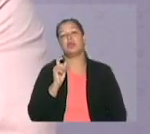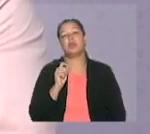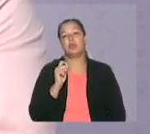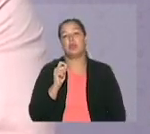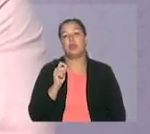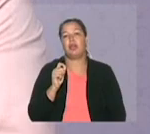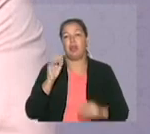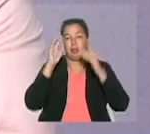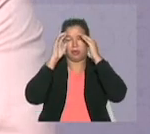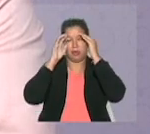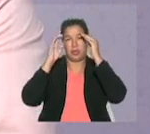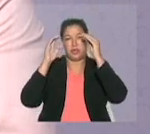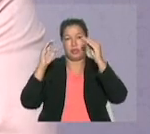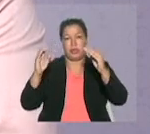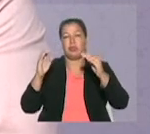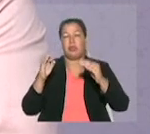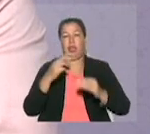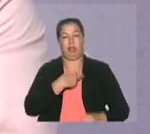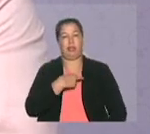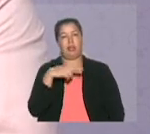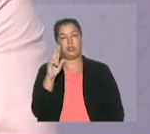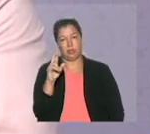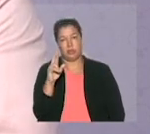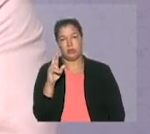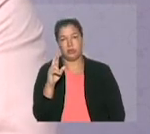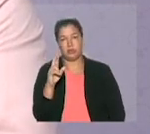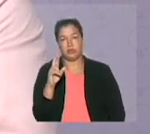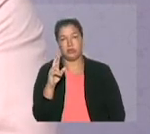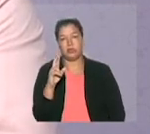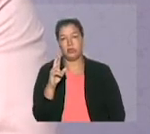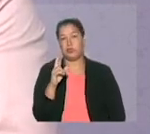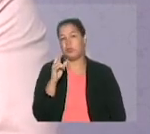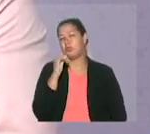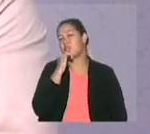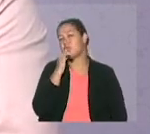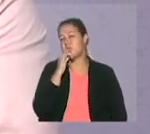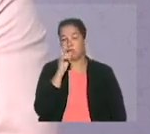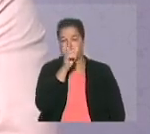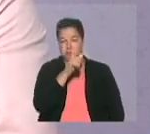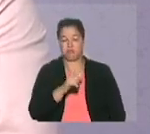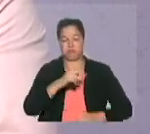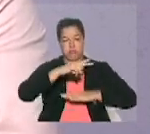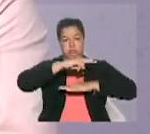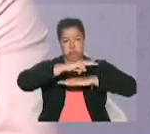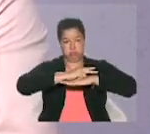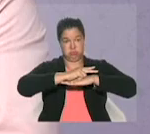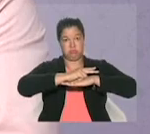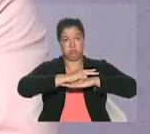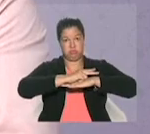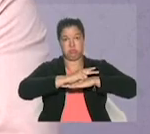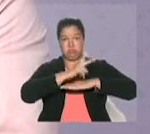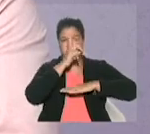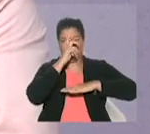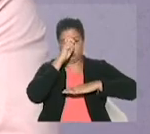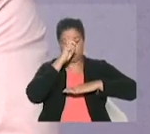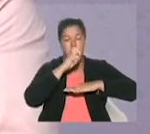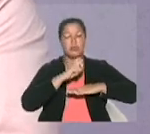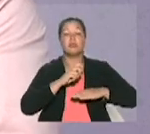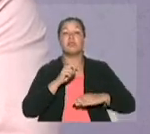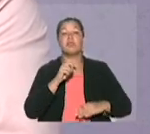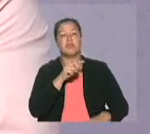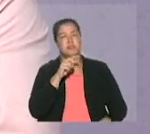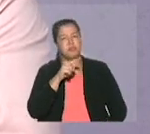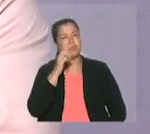claro, é a questão do respeito até à própria religião, né? Você tem lá o paciente, está internado e tudo,